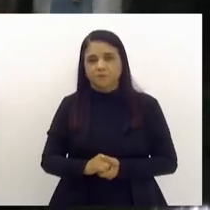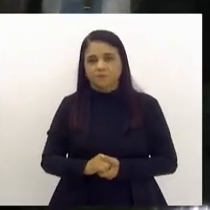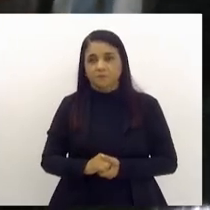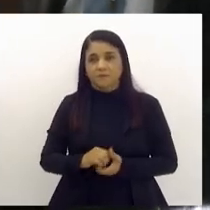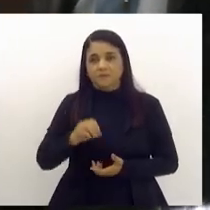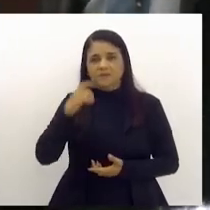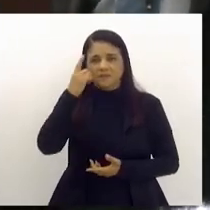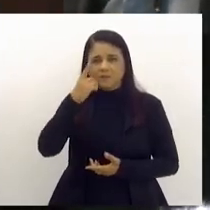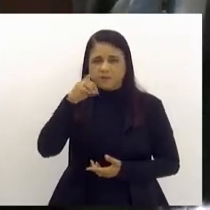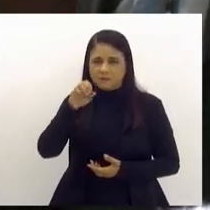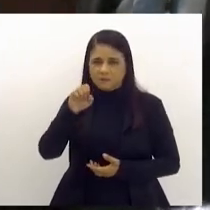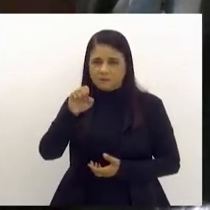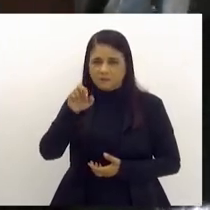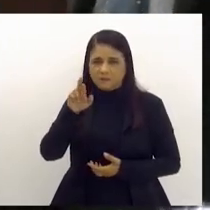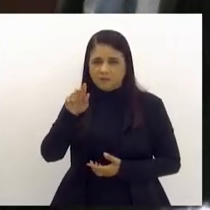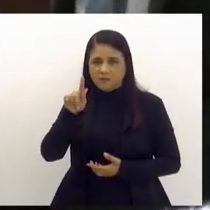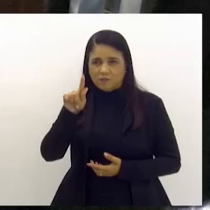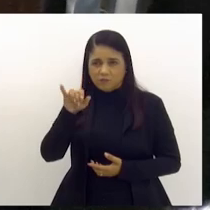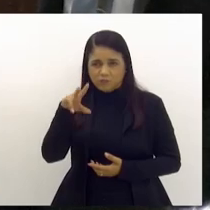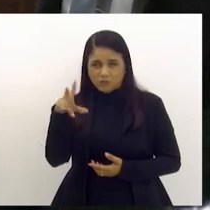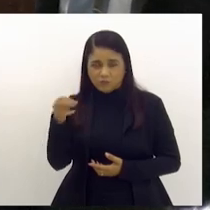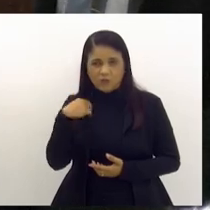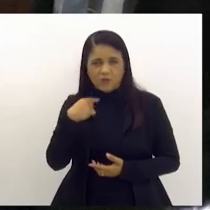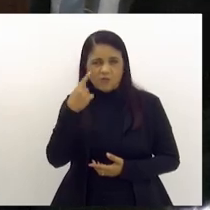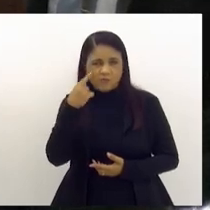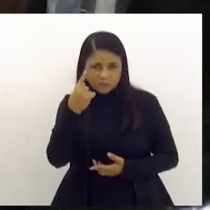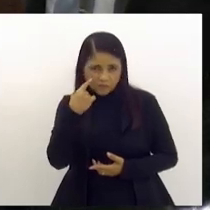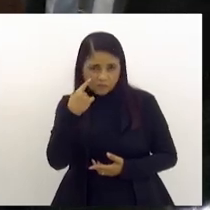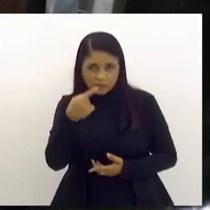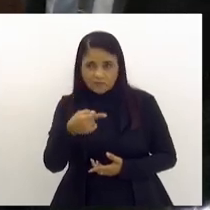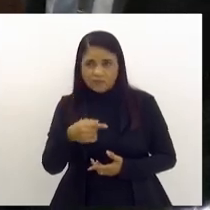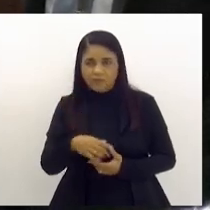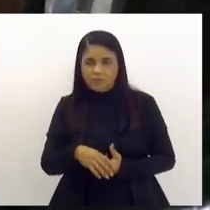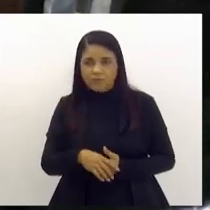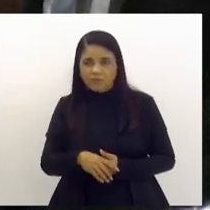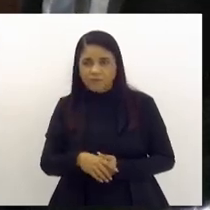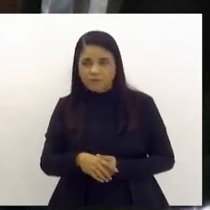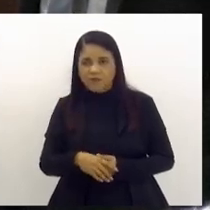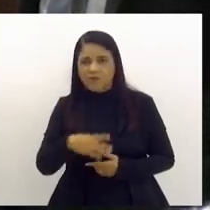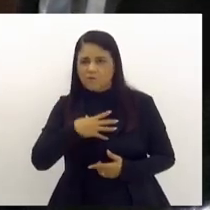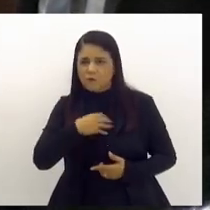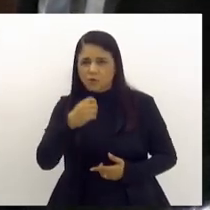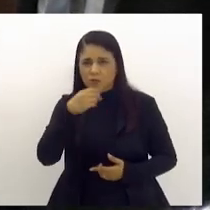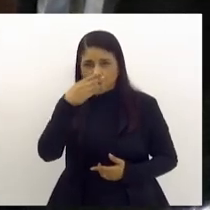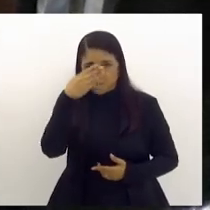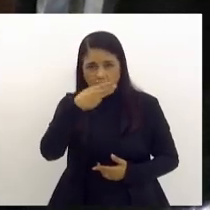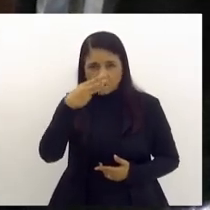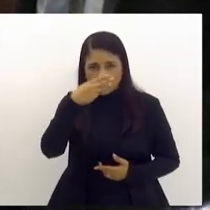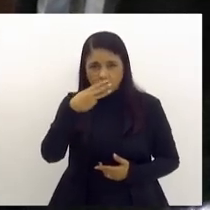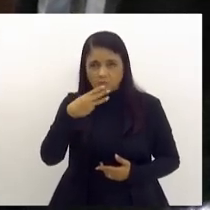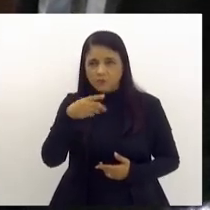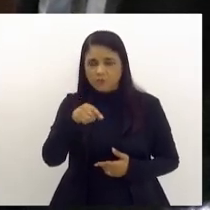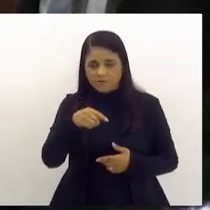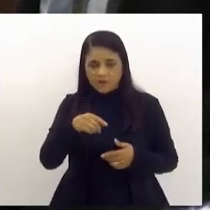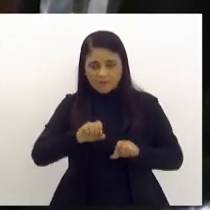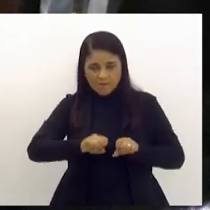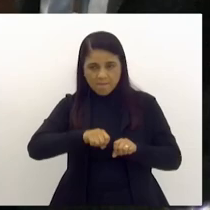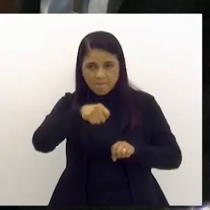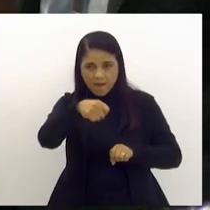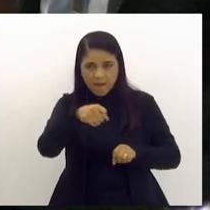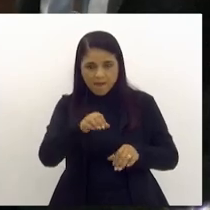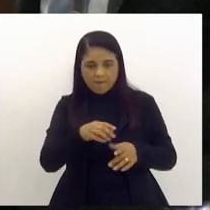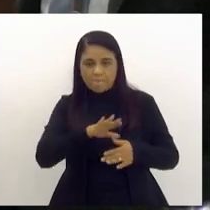Serginho, só um minutinho, Serginho. Vai morrer quase o filho da puta. Vai entrar na bala roubada.